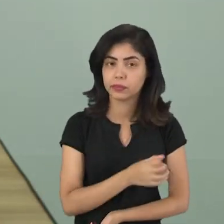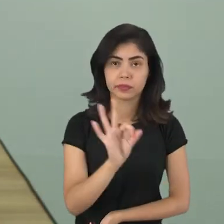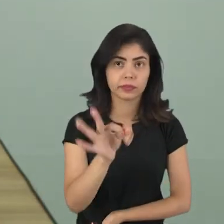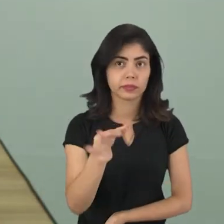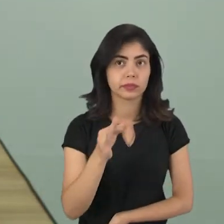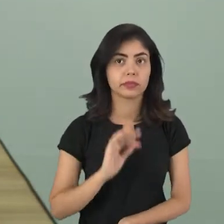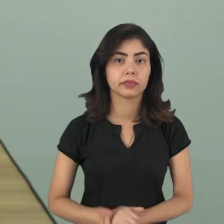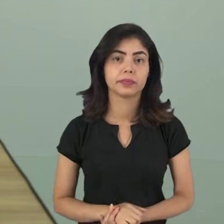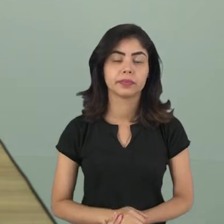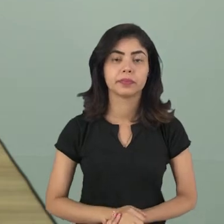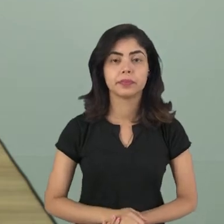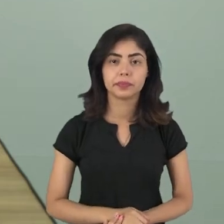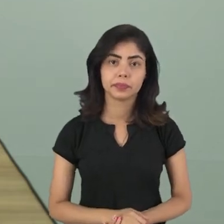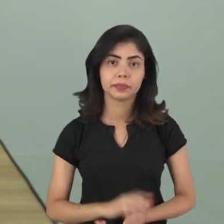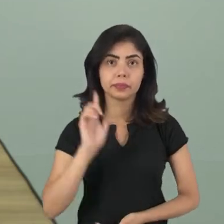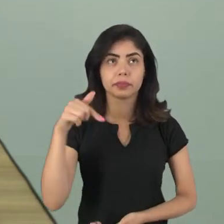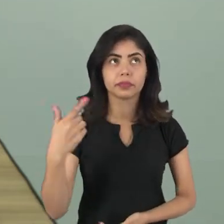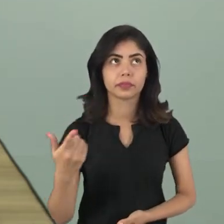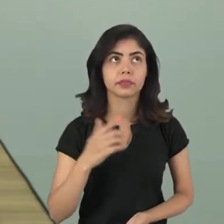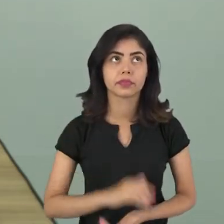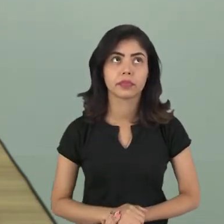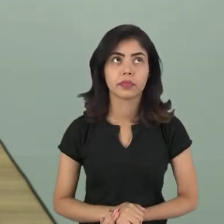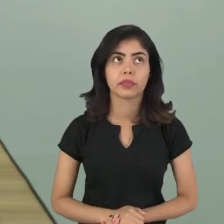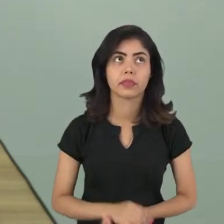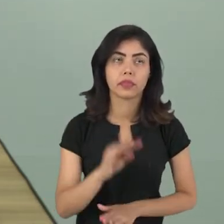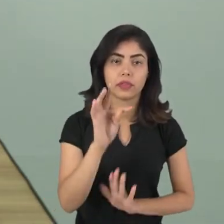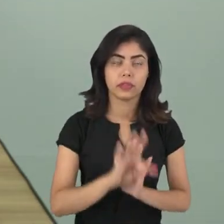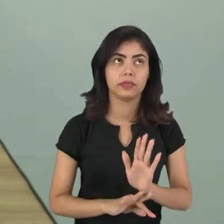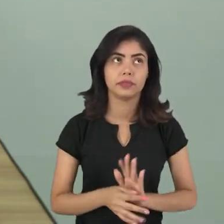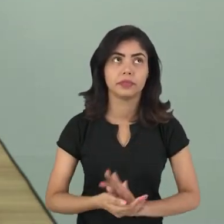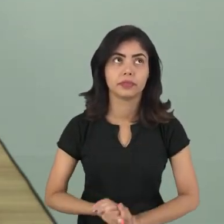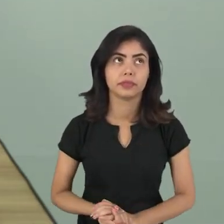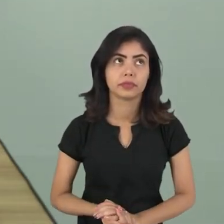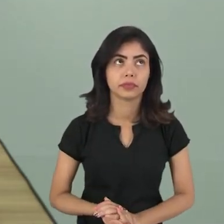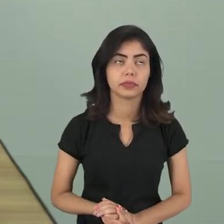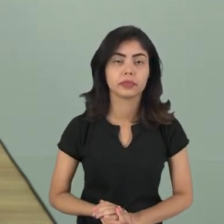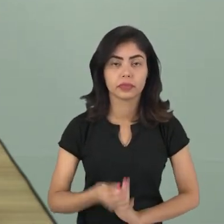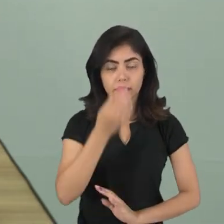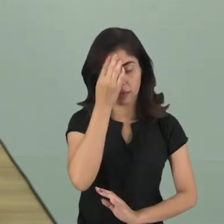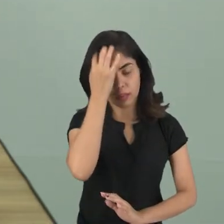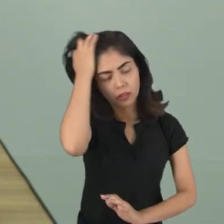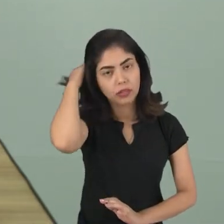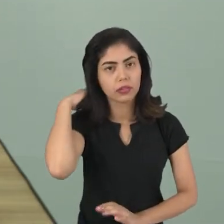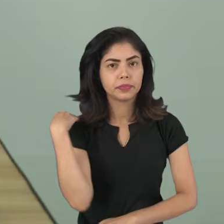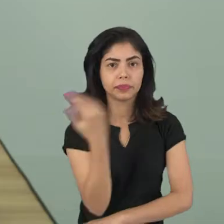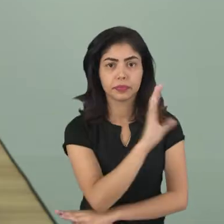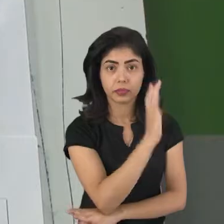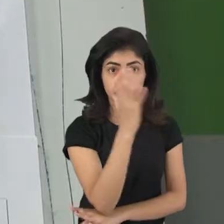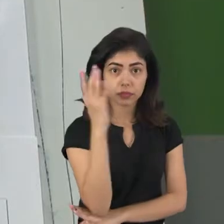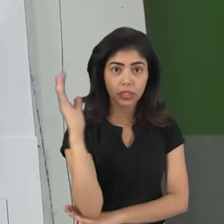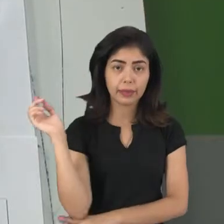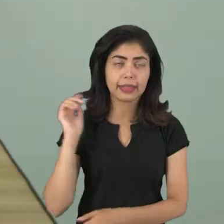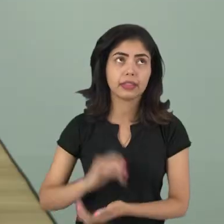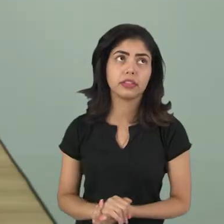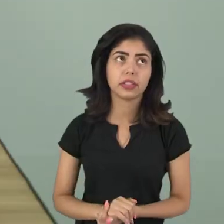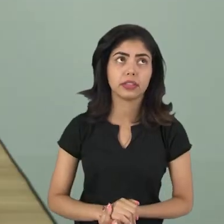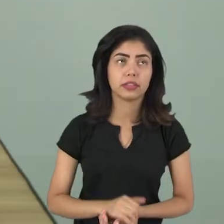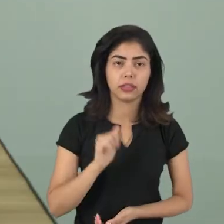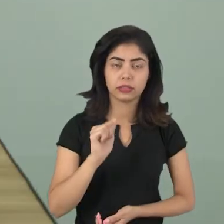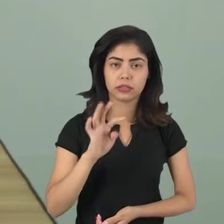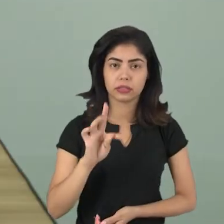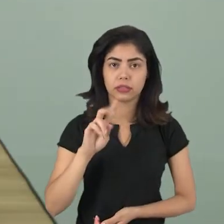e eu vou descartando o lixo daquilo que eu estou utilizando dentro do carro fora nas ruas, o que vai acontecer? Esse lixo ele vai